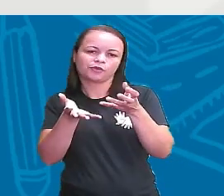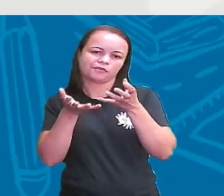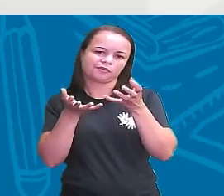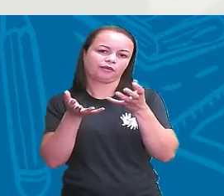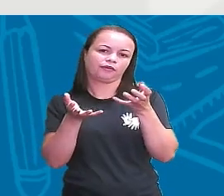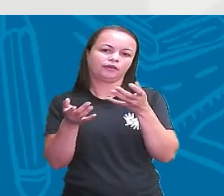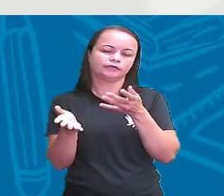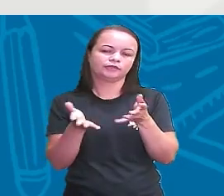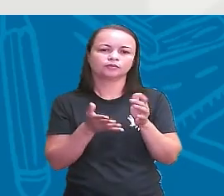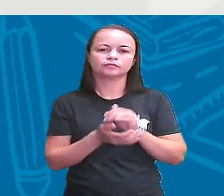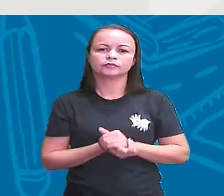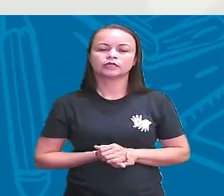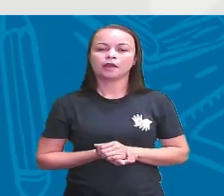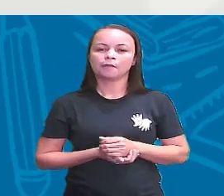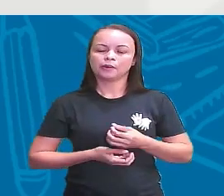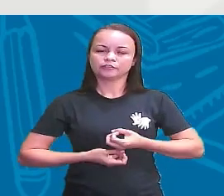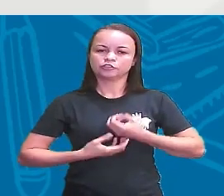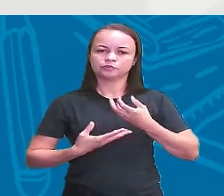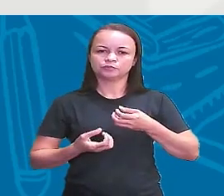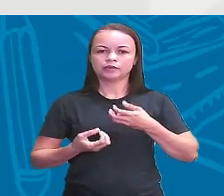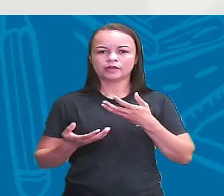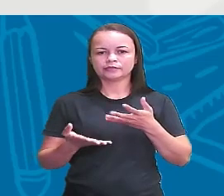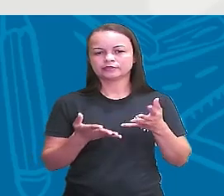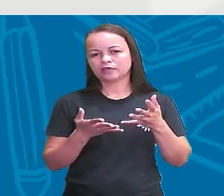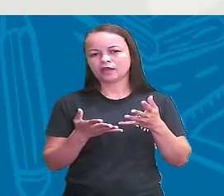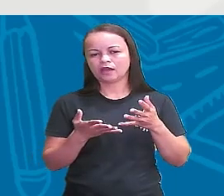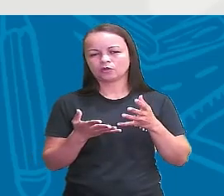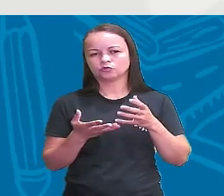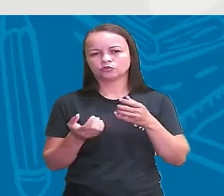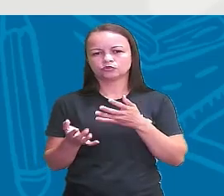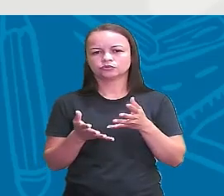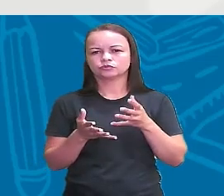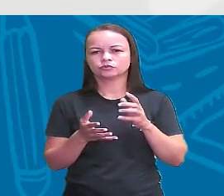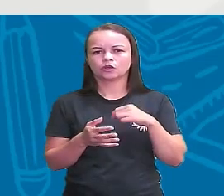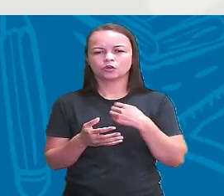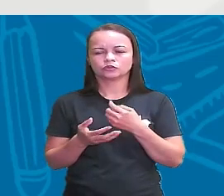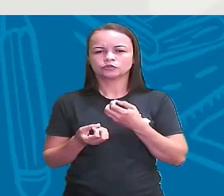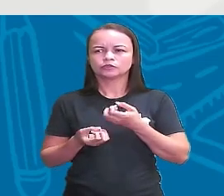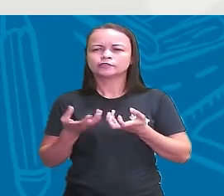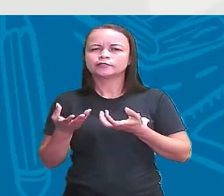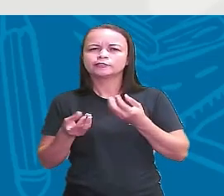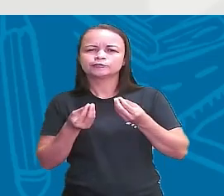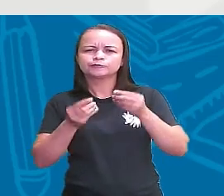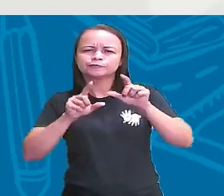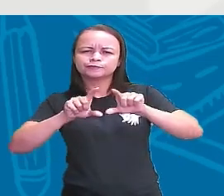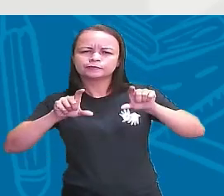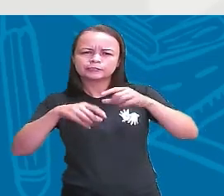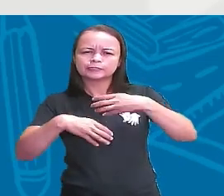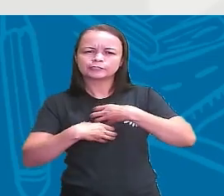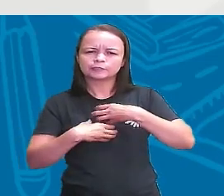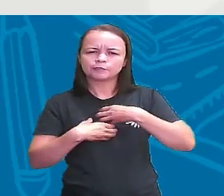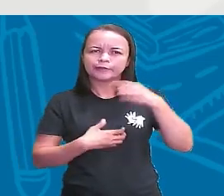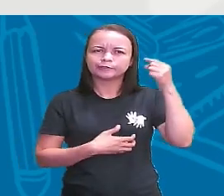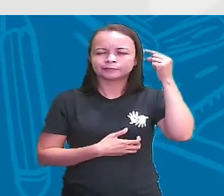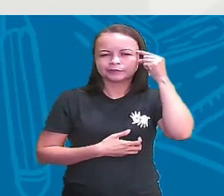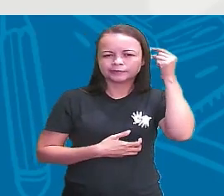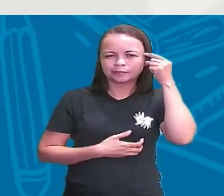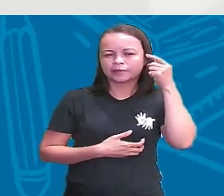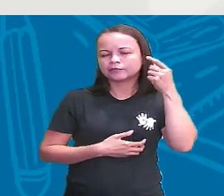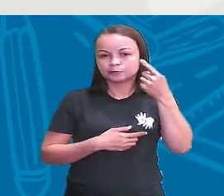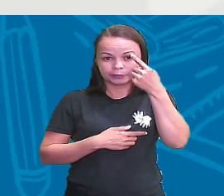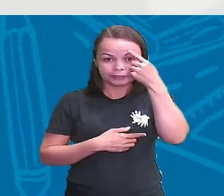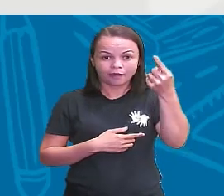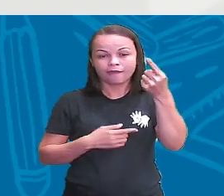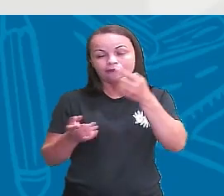quer, certo? Para expressar, né, os nossos anseios e sentimentos e pensamentos e